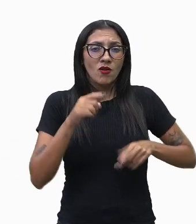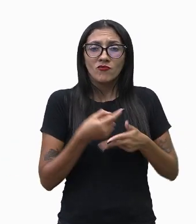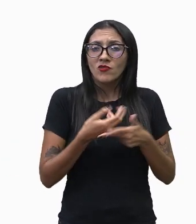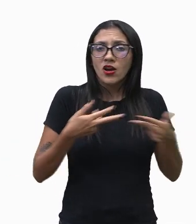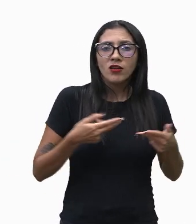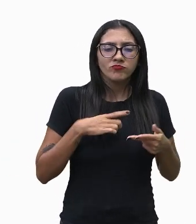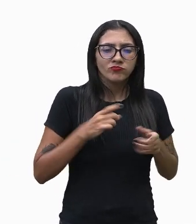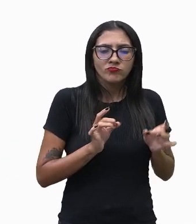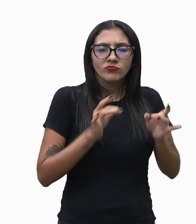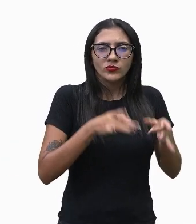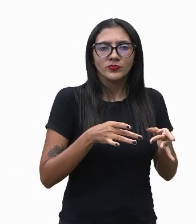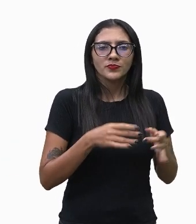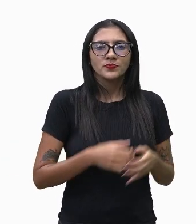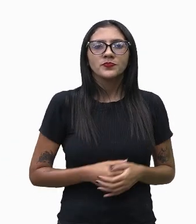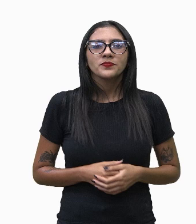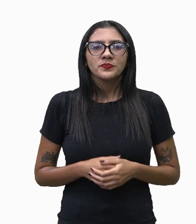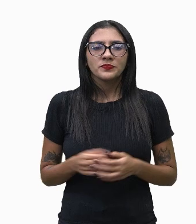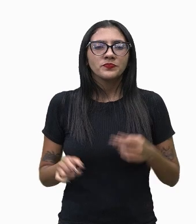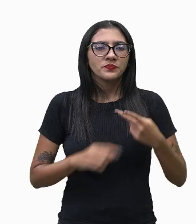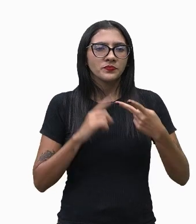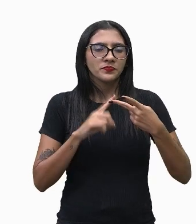resíduos, né? Nós temos